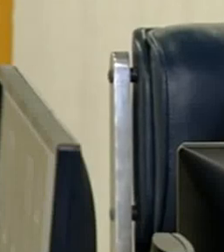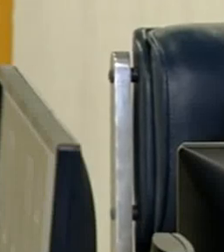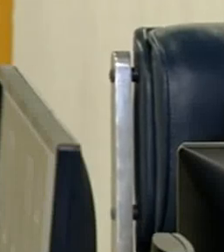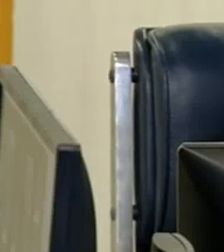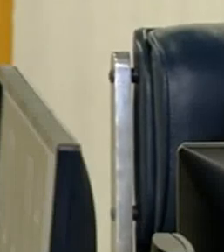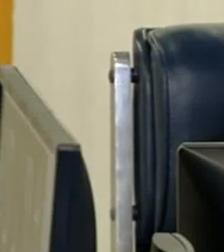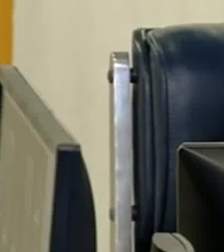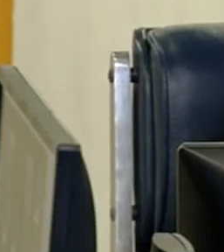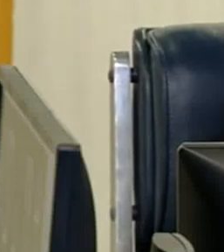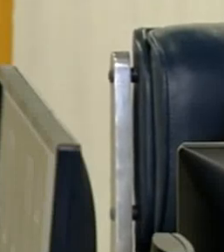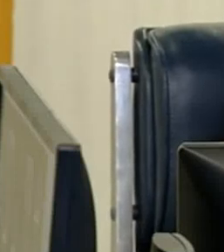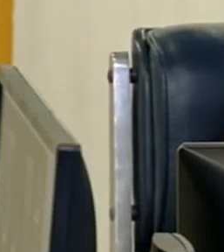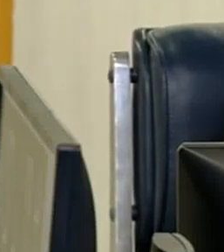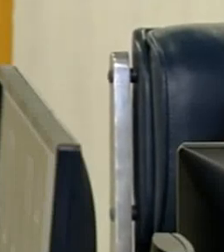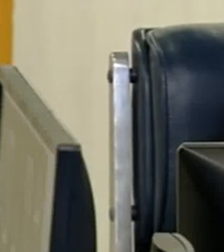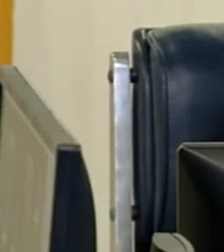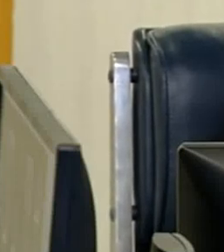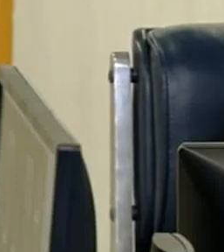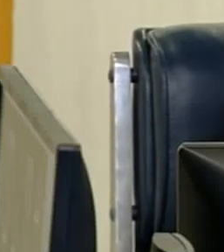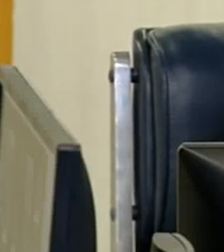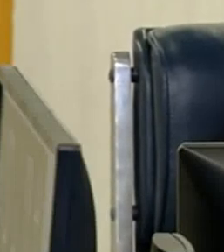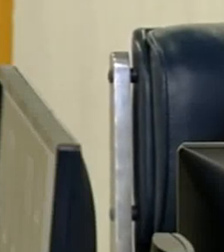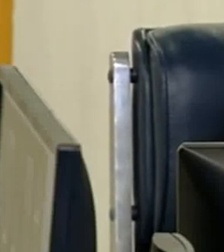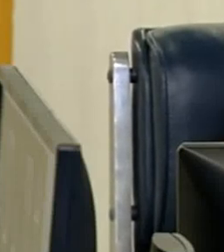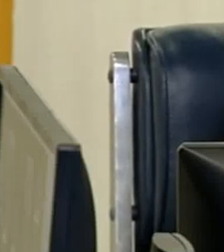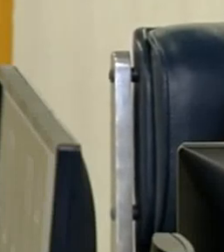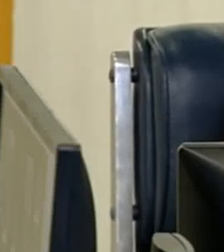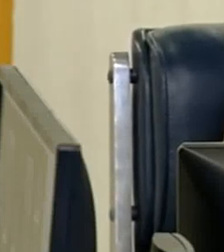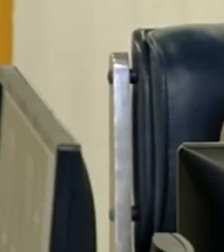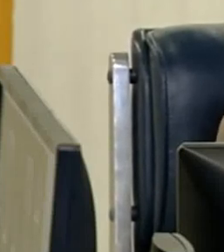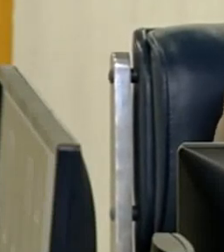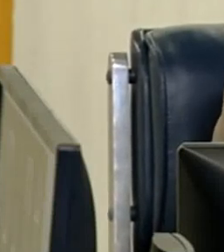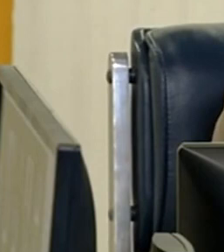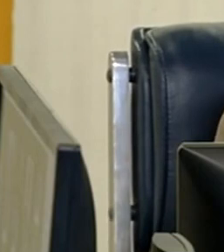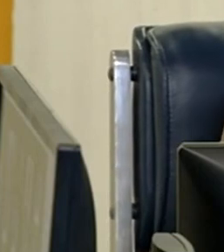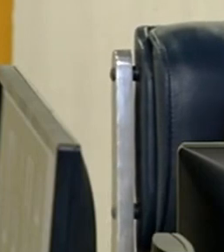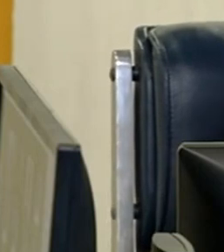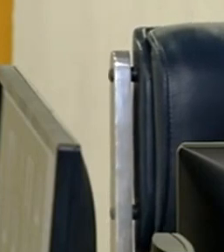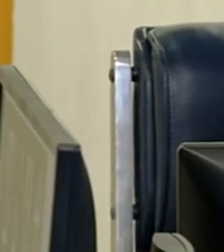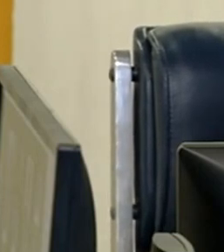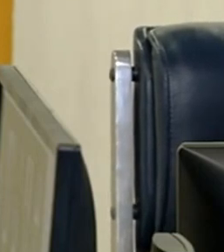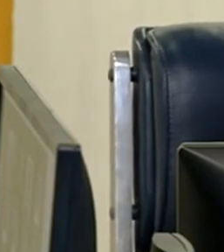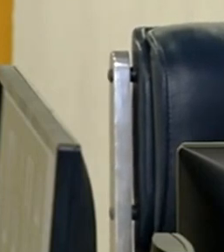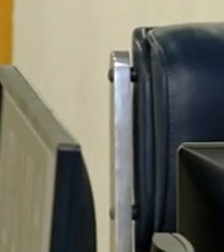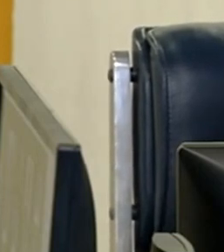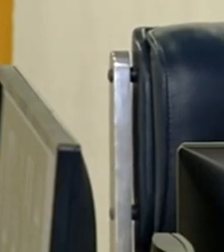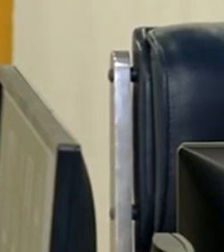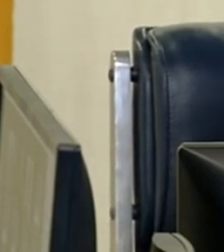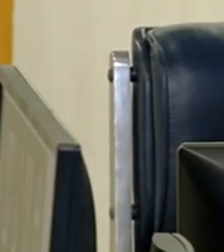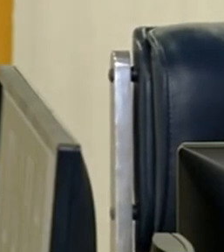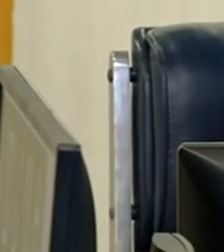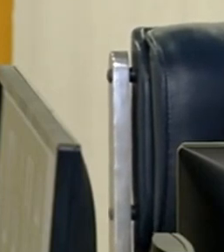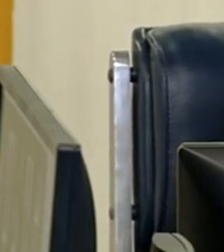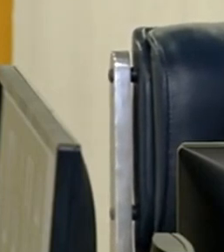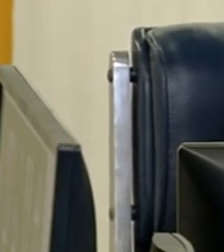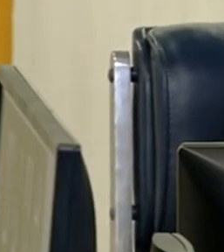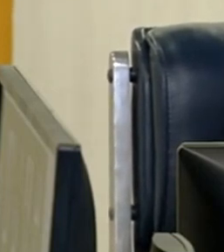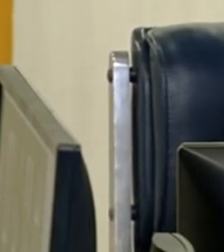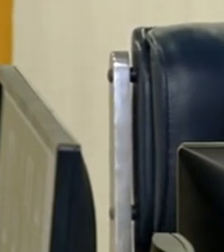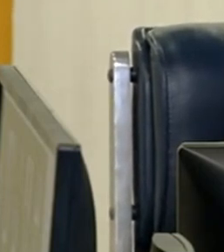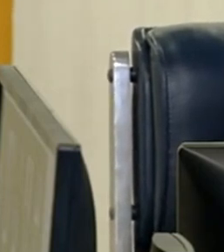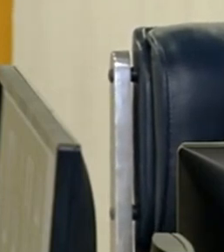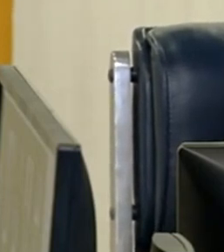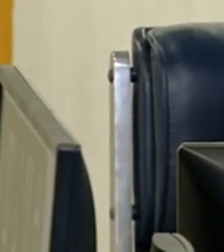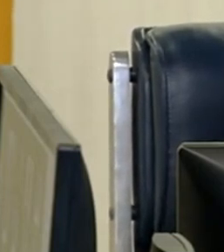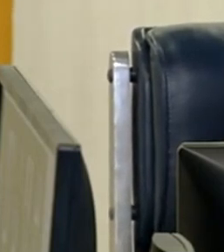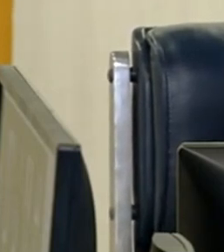Eu declaro aberta a sessão. Sob a proteção de Deus, iniciamos nossos trabalhos. A presente sessão especial remota foi convocada nos